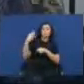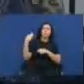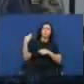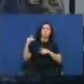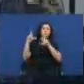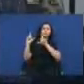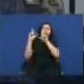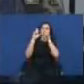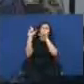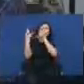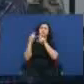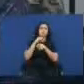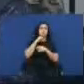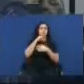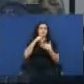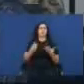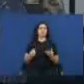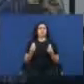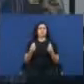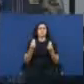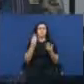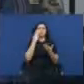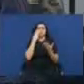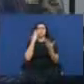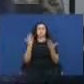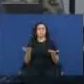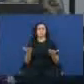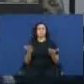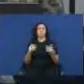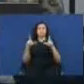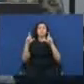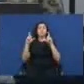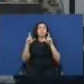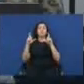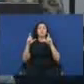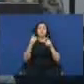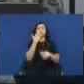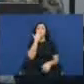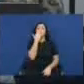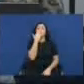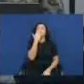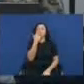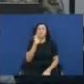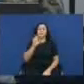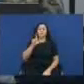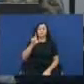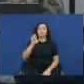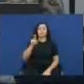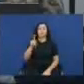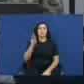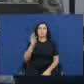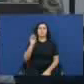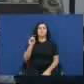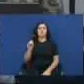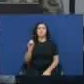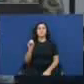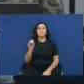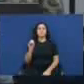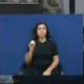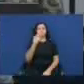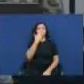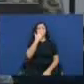minutos. Ninguém pode imaginar de onde são essas fotos. De frente à Eletro. Tiramos essas